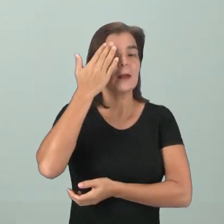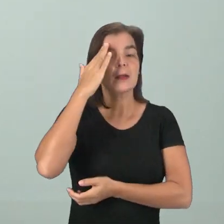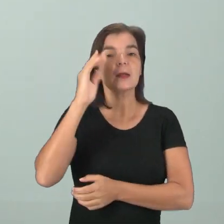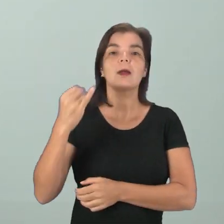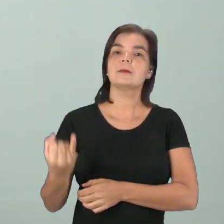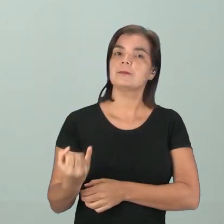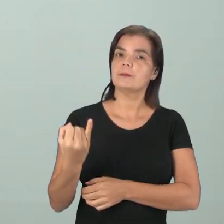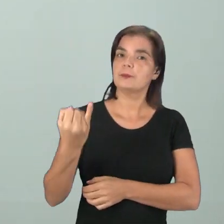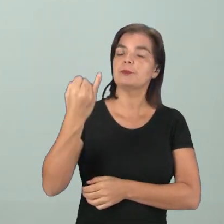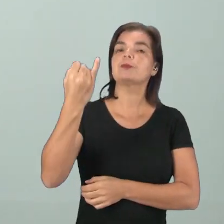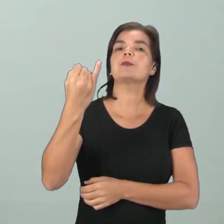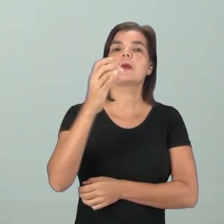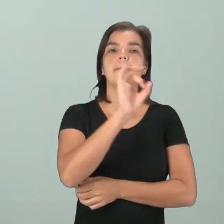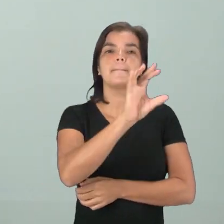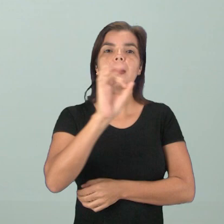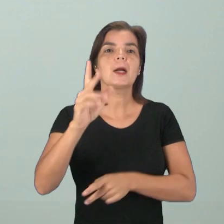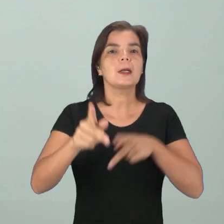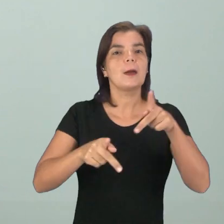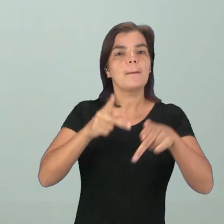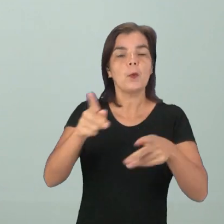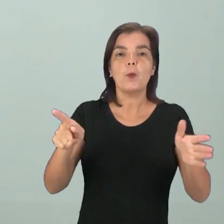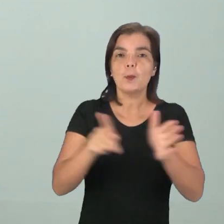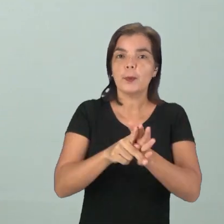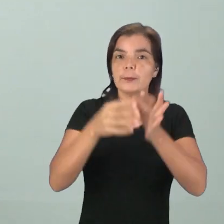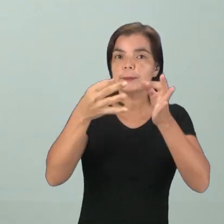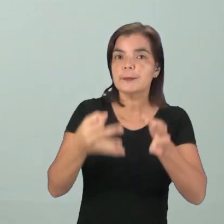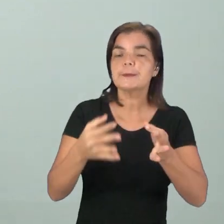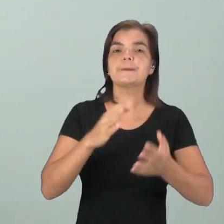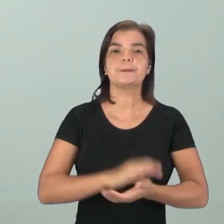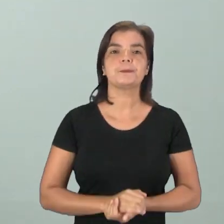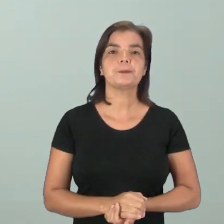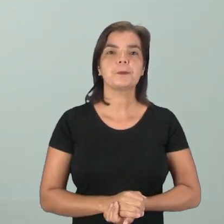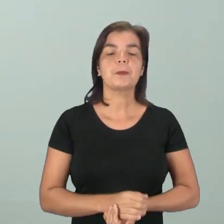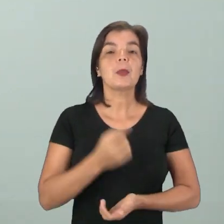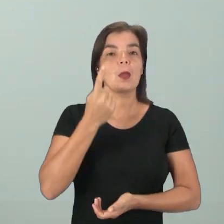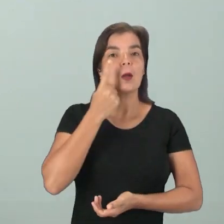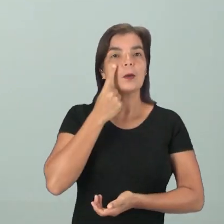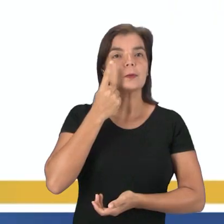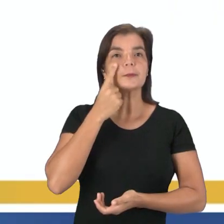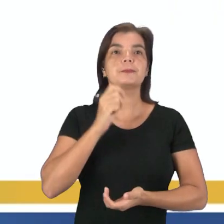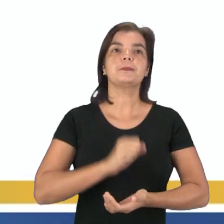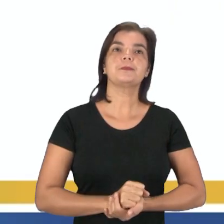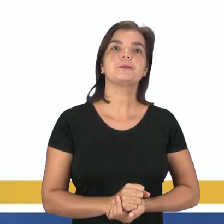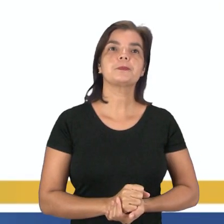da importância para cada povo específico, certo? Então vamos lá, observem aí.